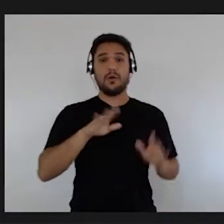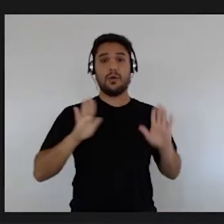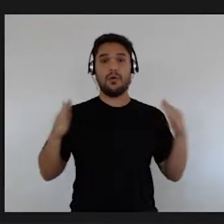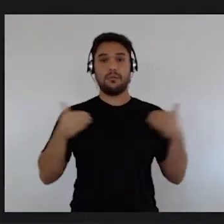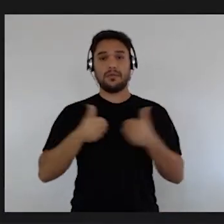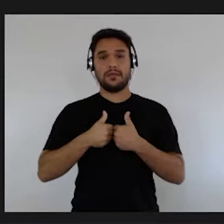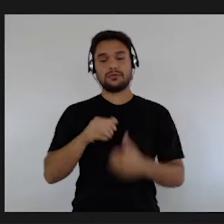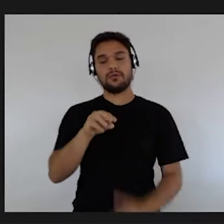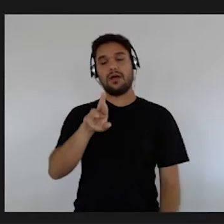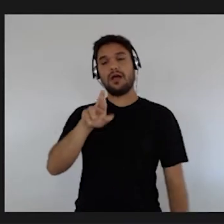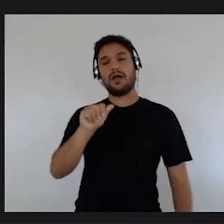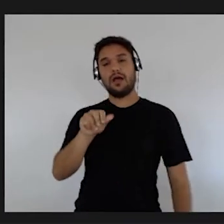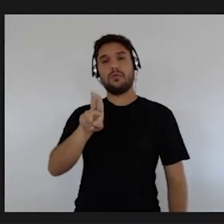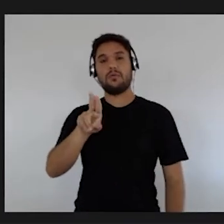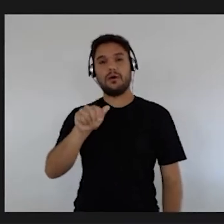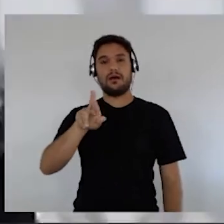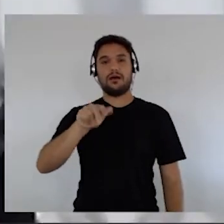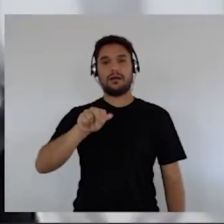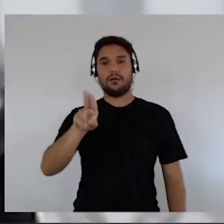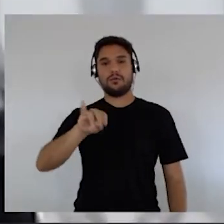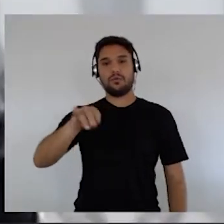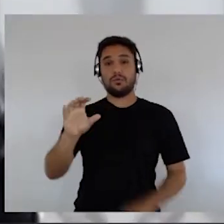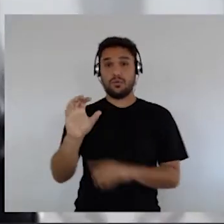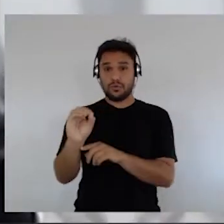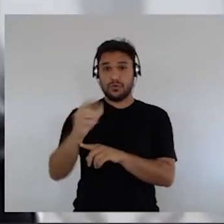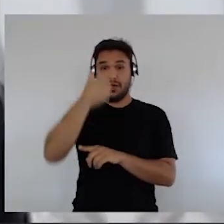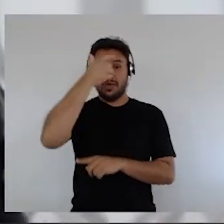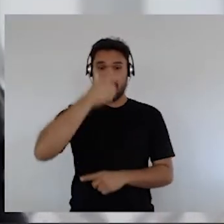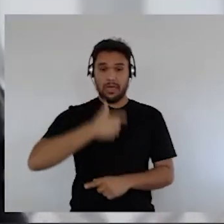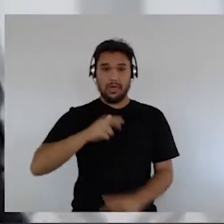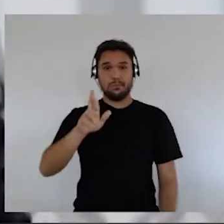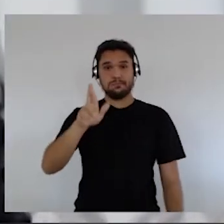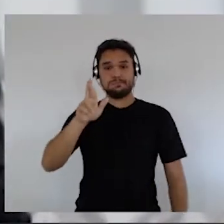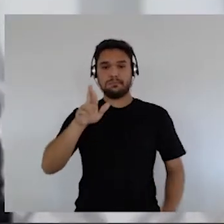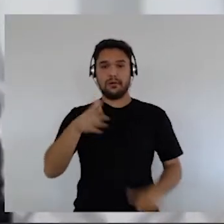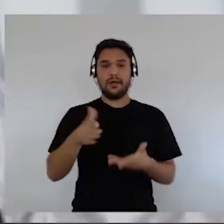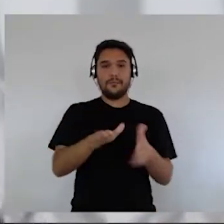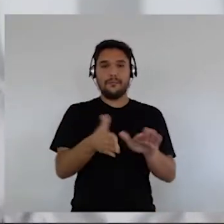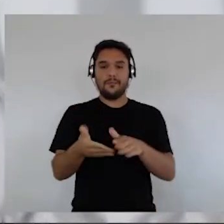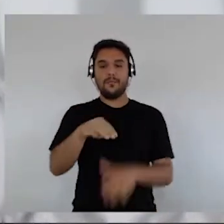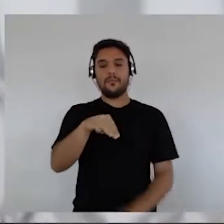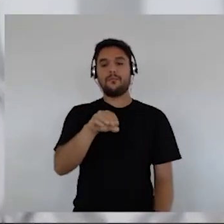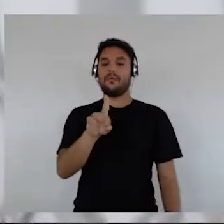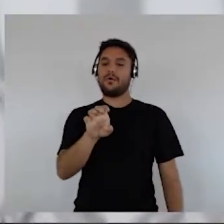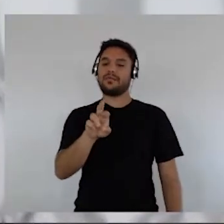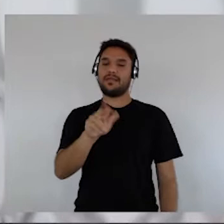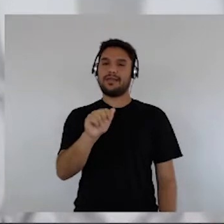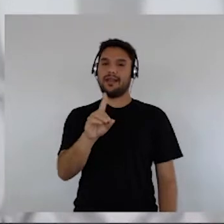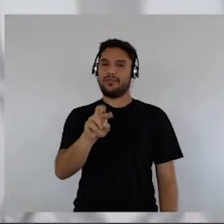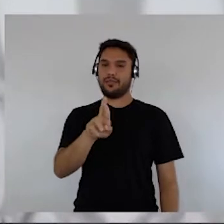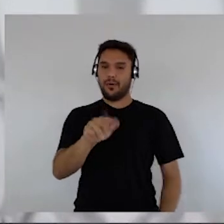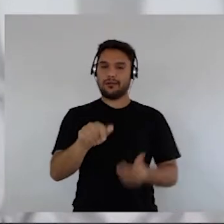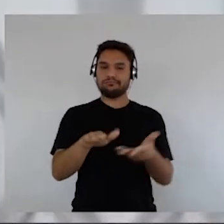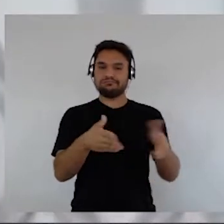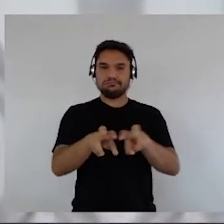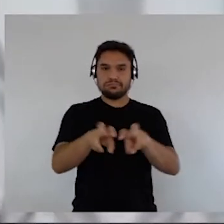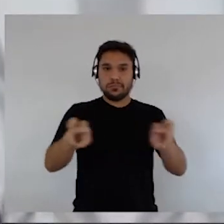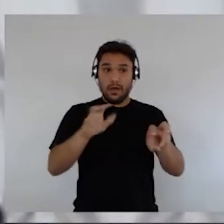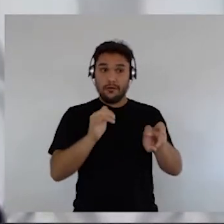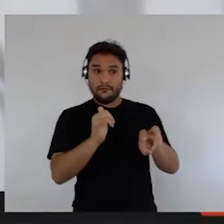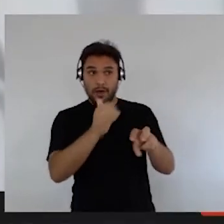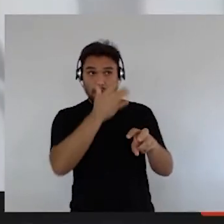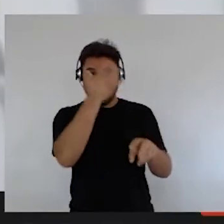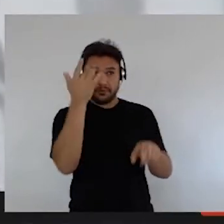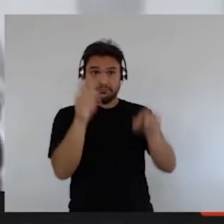Raul Araújo. Como moderadora desse painel, eu informo aos nossos participantes e aos nossos